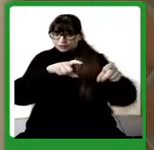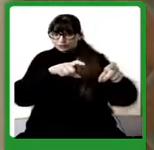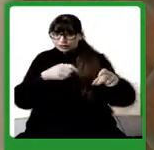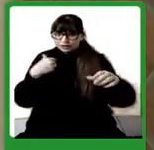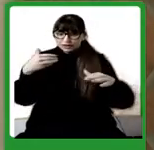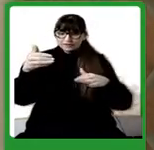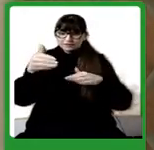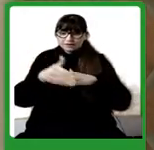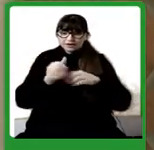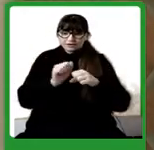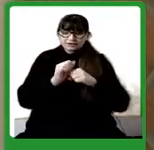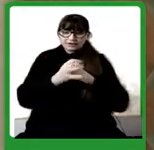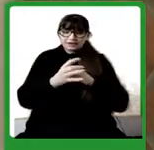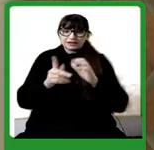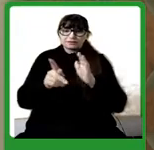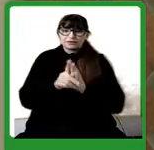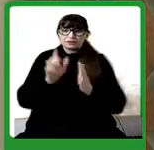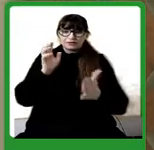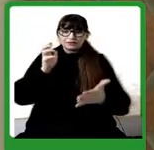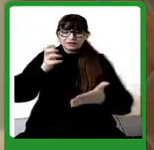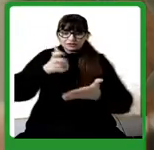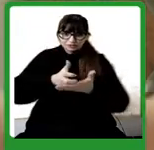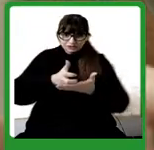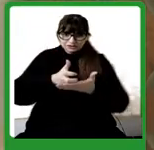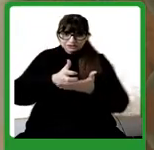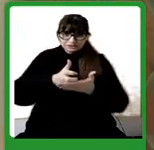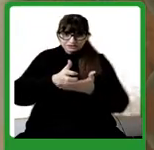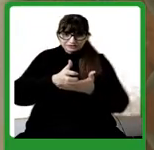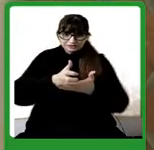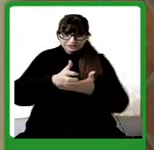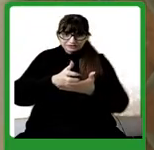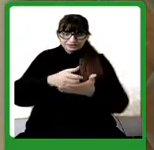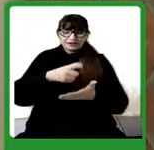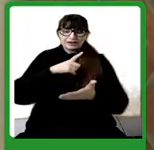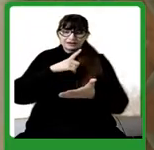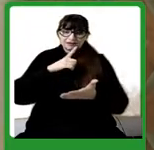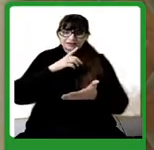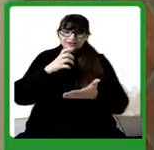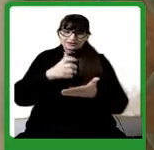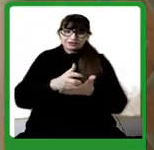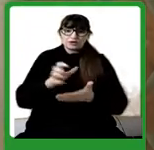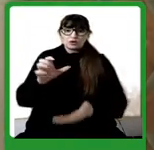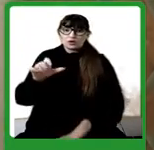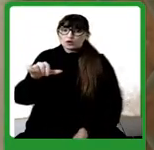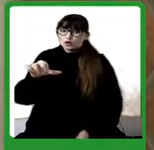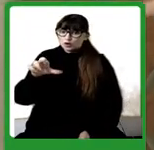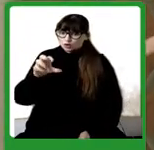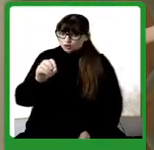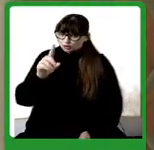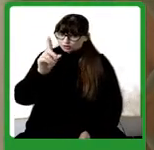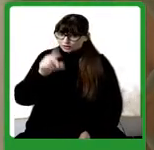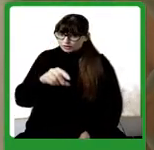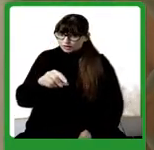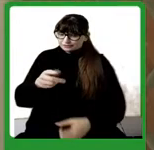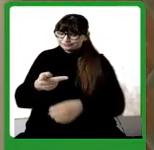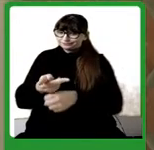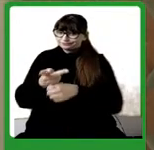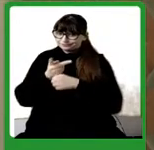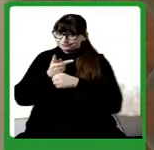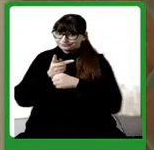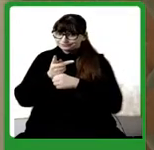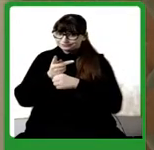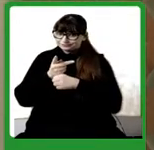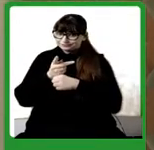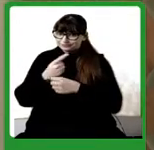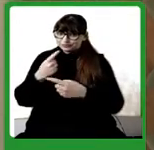dos investimentos dele. Que ele tem investimento no Sicredi. Colono vai no Sicredi pra quê? Pra ver os financiamentos dele, porque colono tem